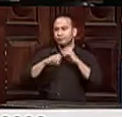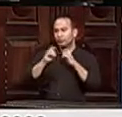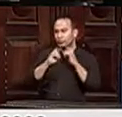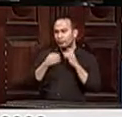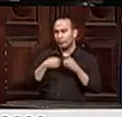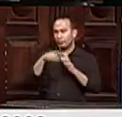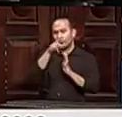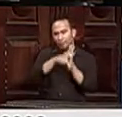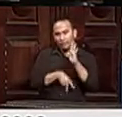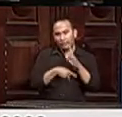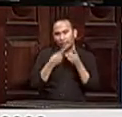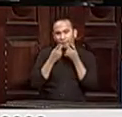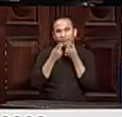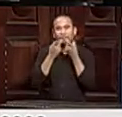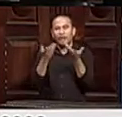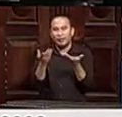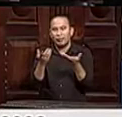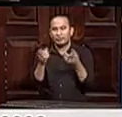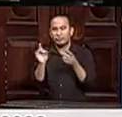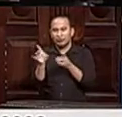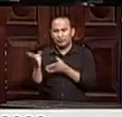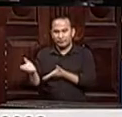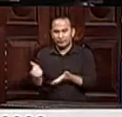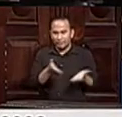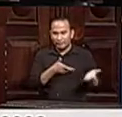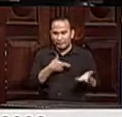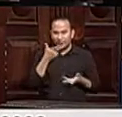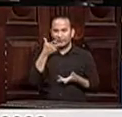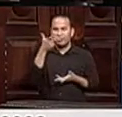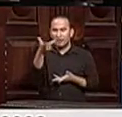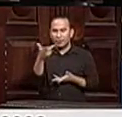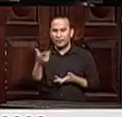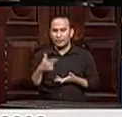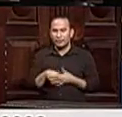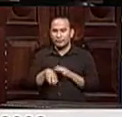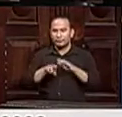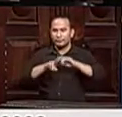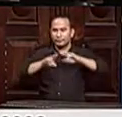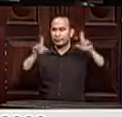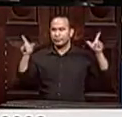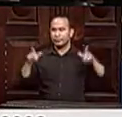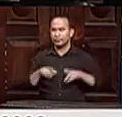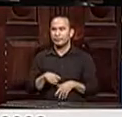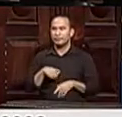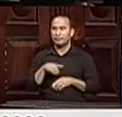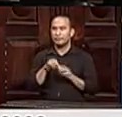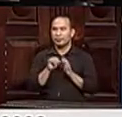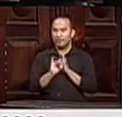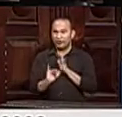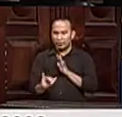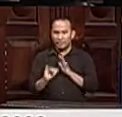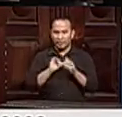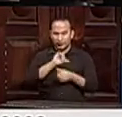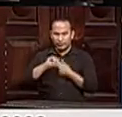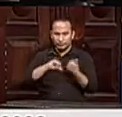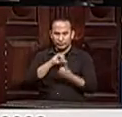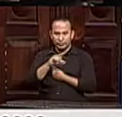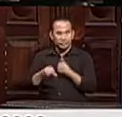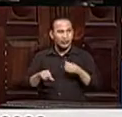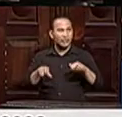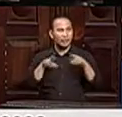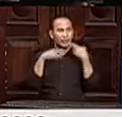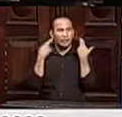não dou declaração de voto. Tem deputado que sobe aqui para falar de assuntos totalmente alheios ao projeto de lei e não dá o bom andamento à sessão.